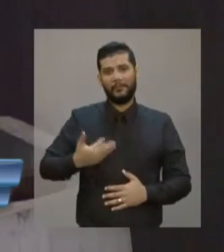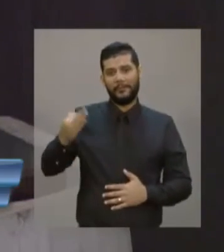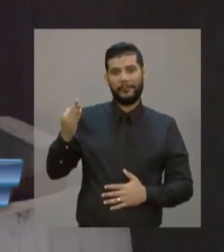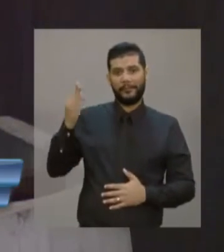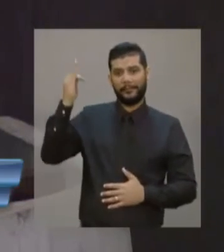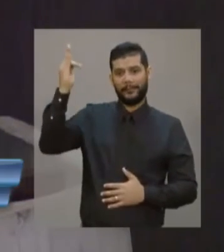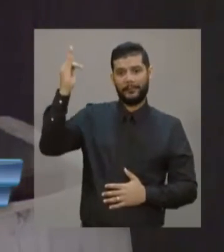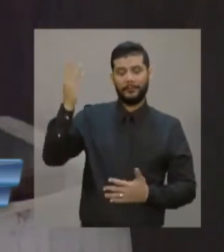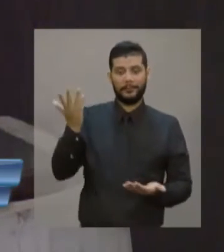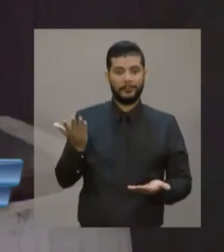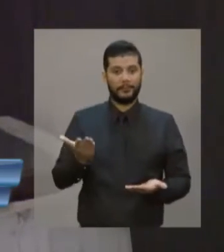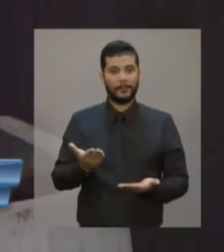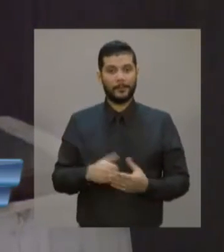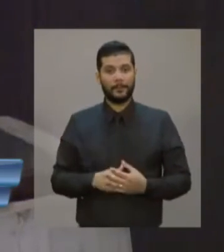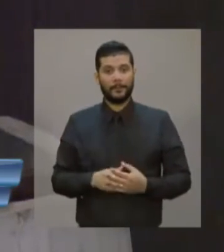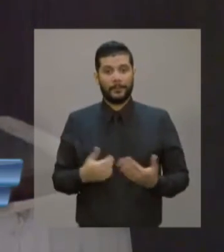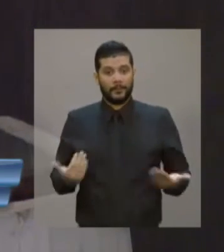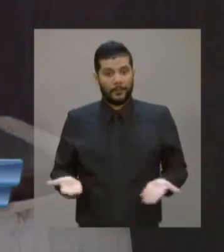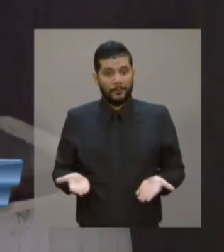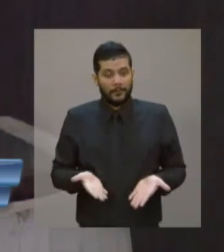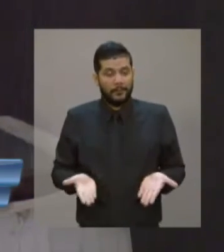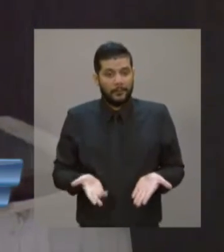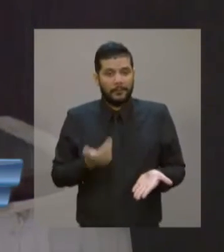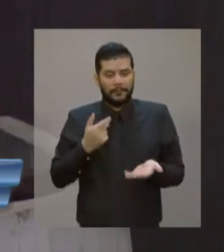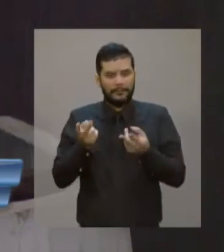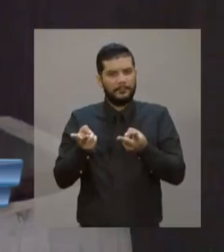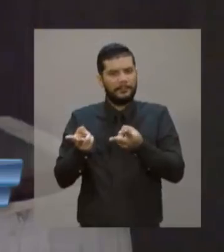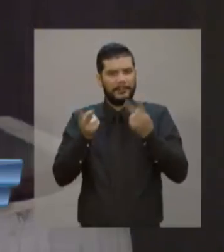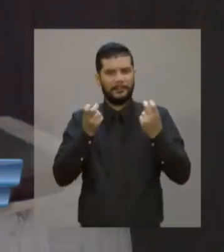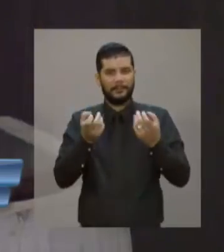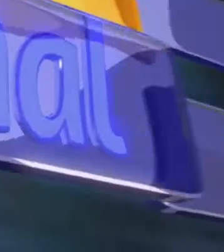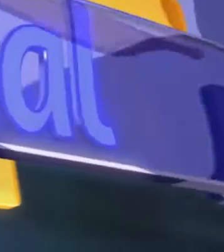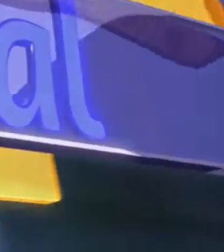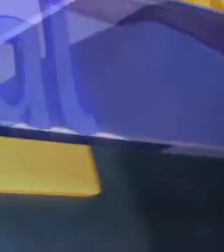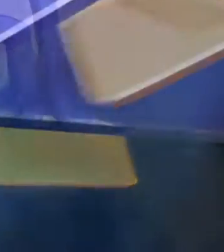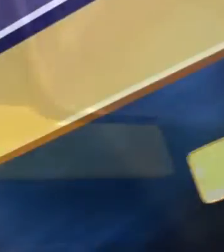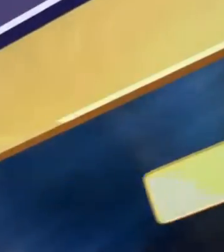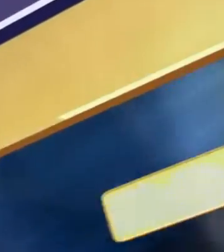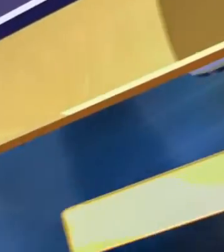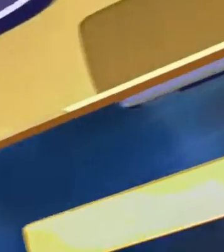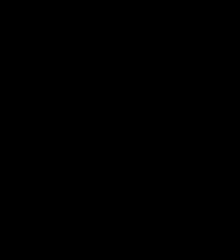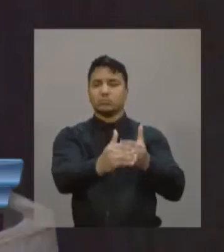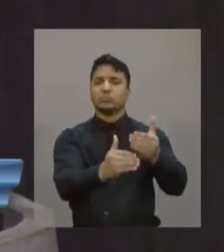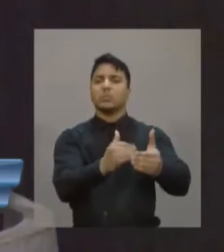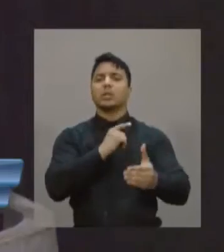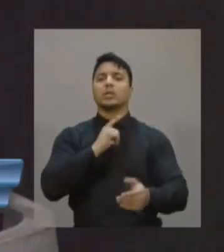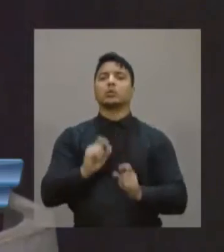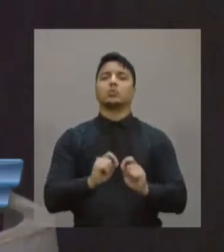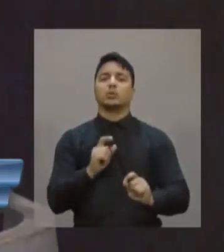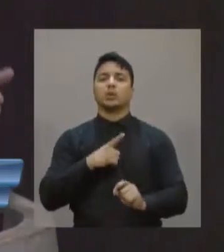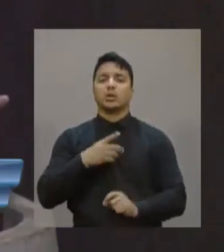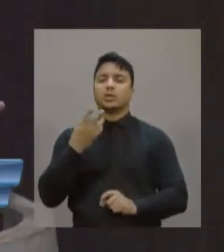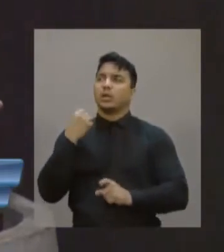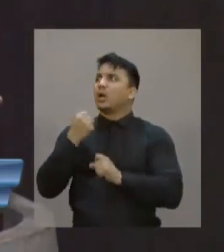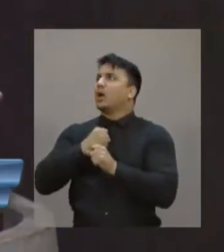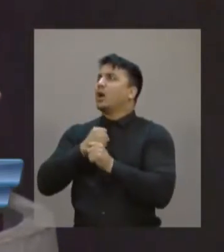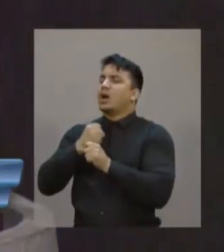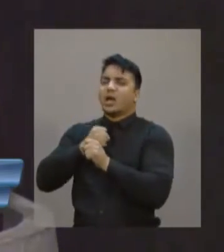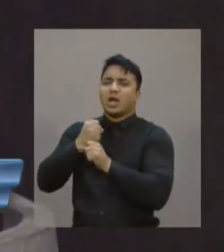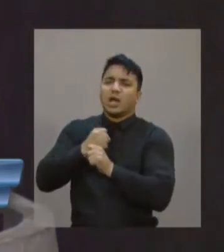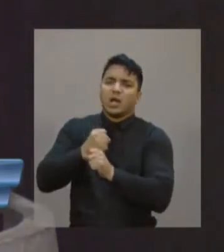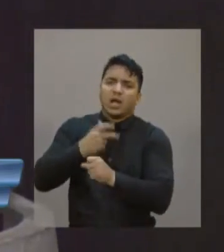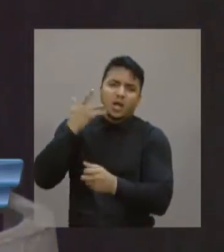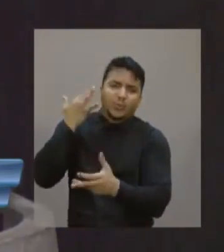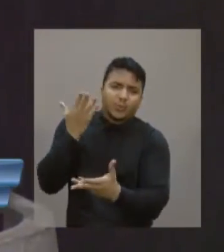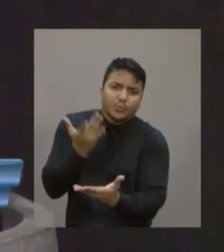dos estudantes cearenses e a redução dos índices de violência. O deputado Renato Roseno, do